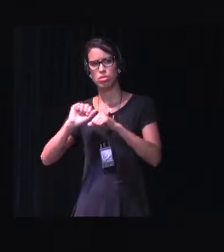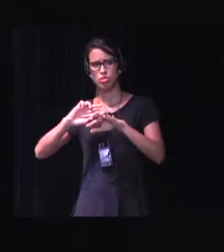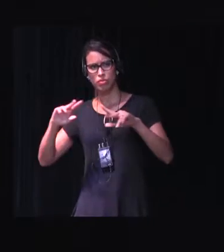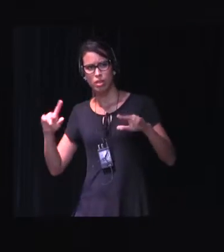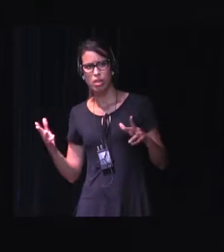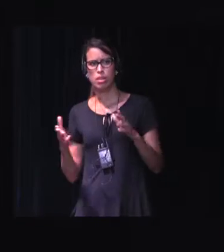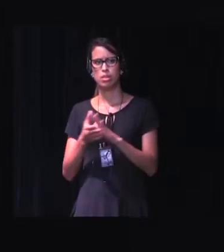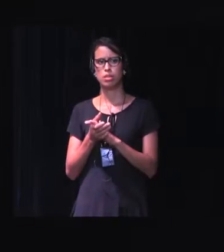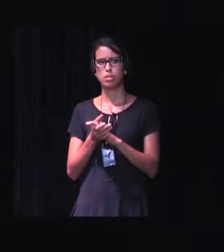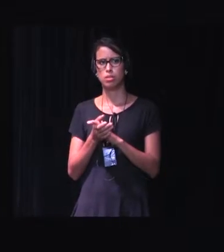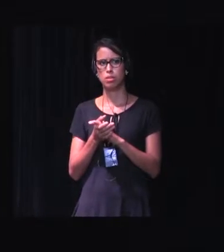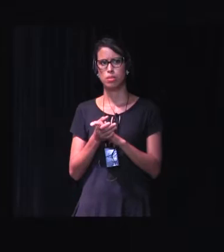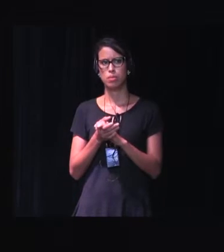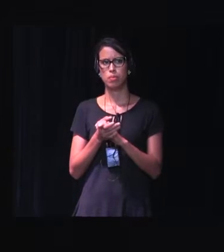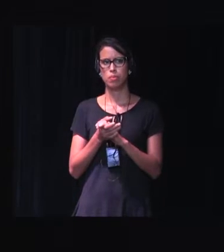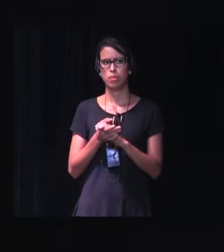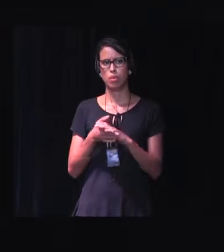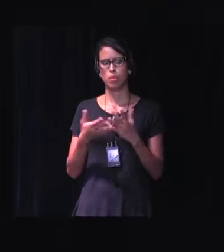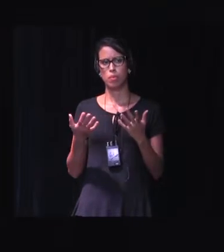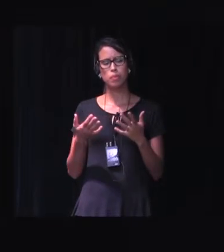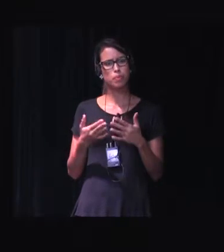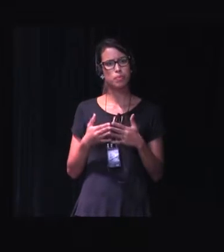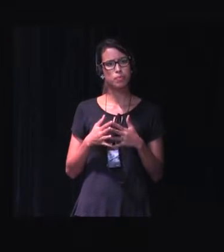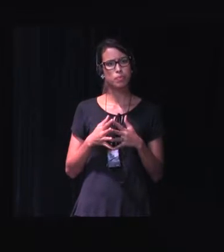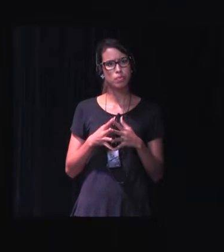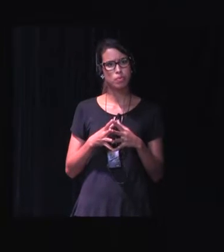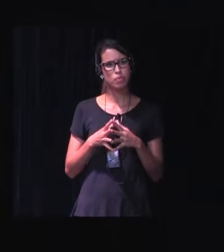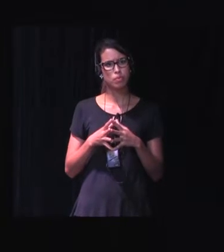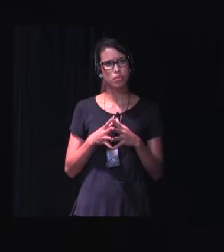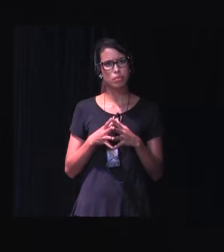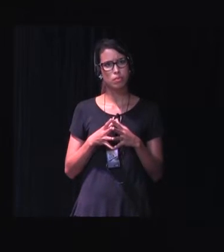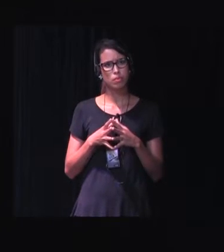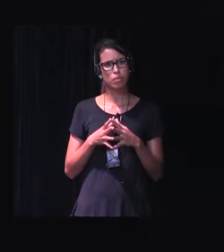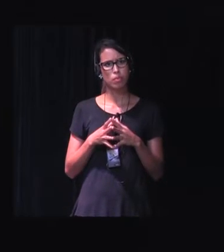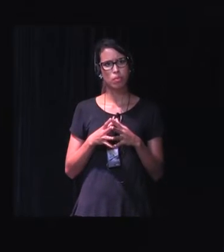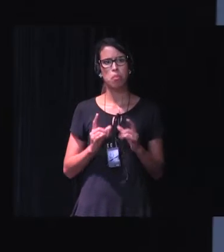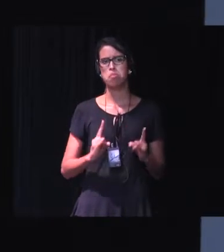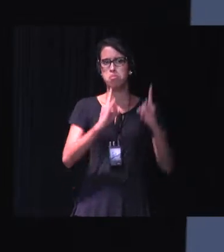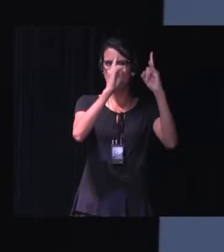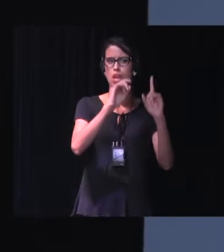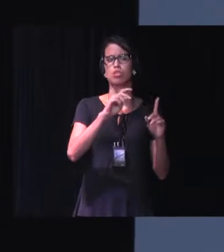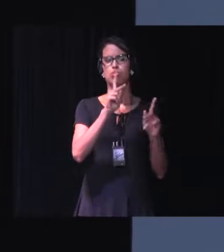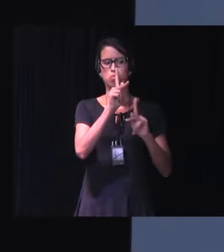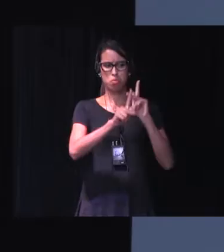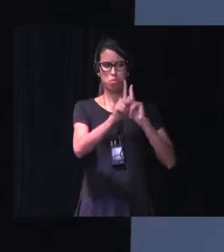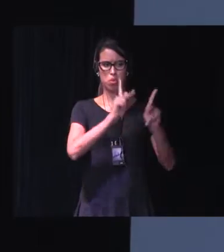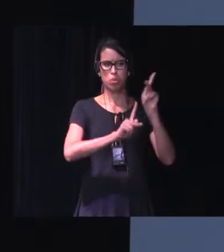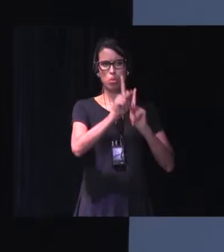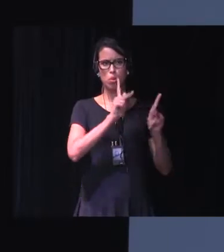prédio público, quais as atividades públicas para falar, descarregar o maletim,